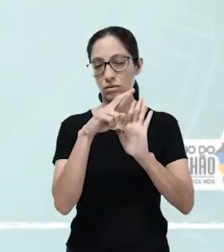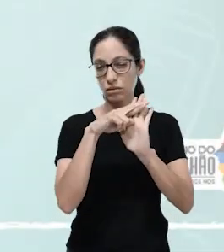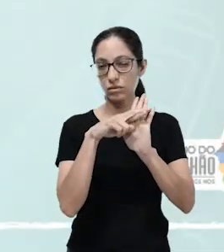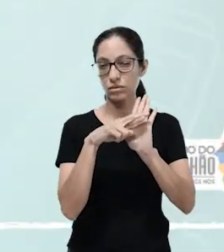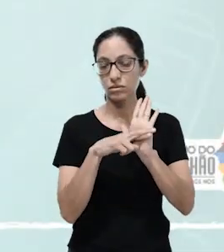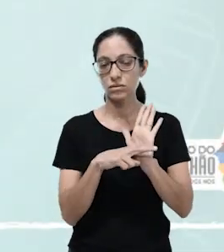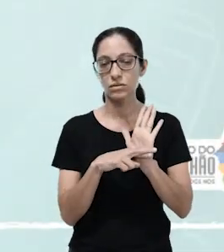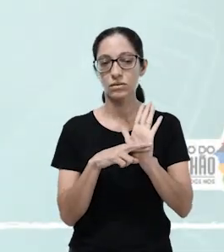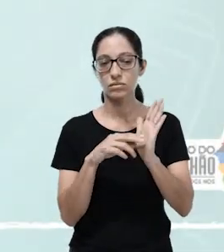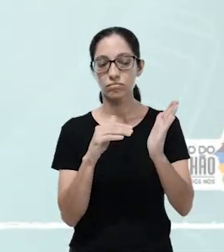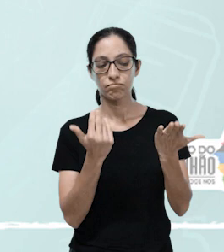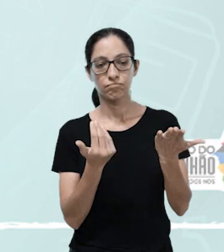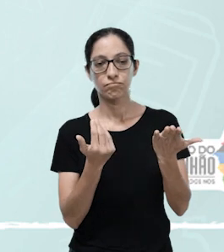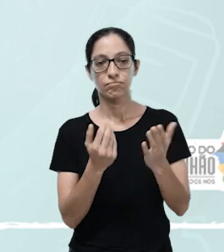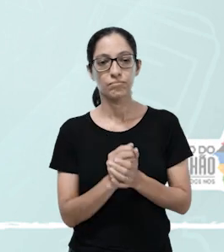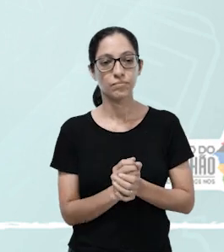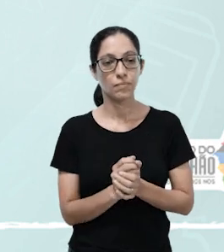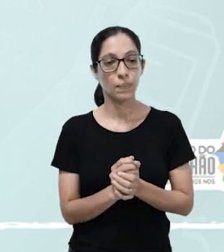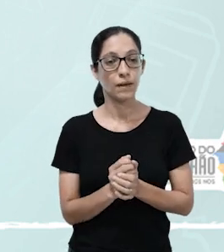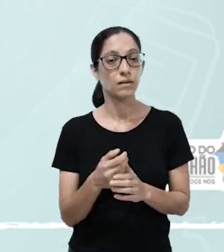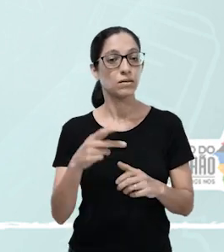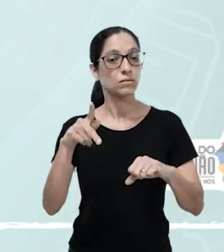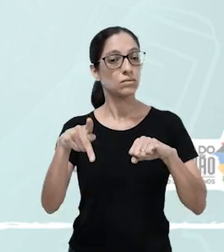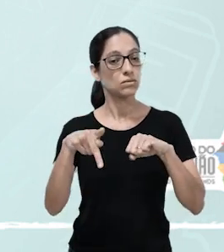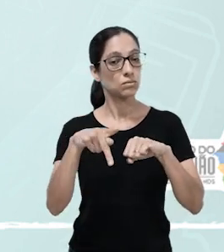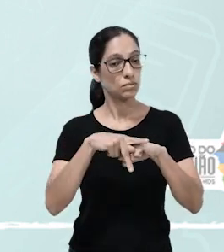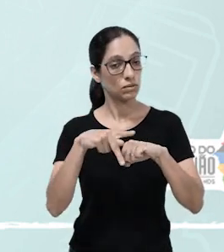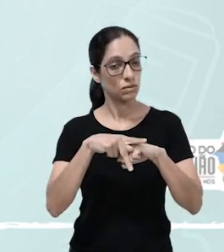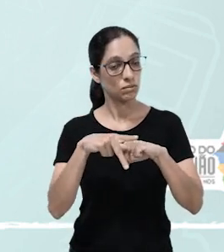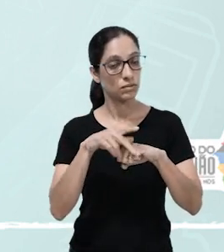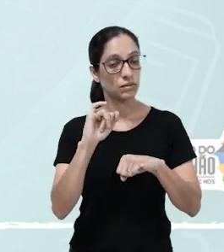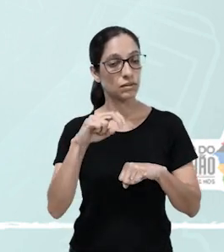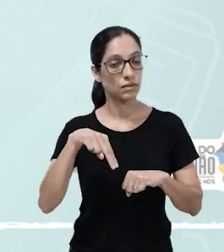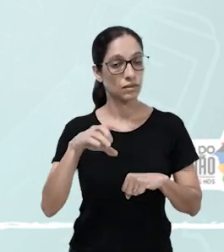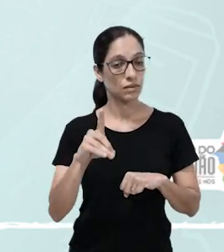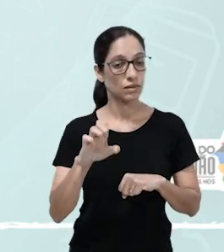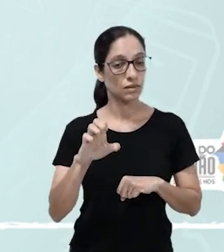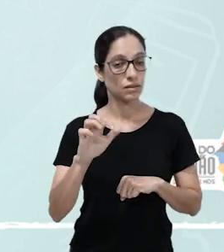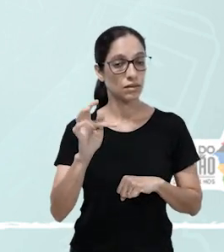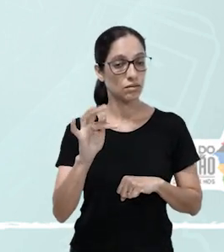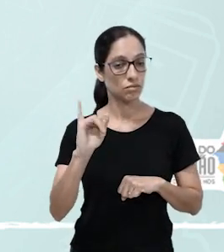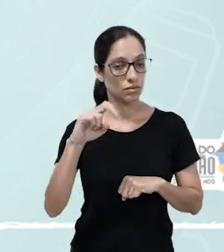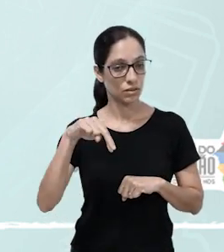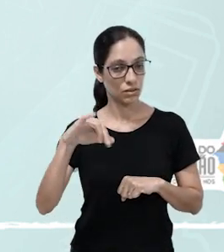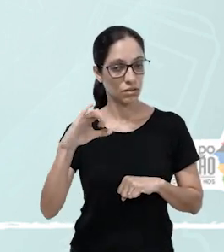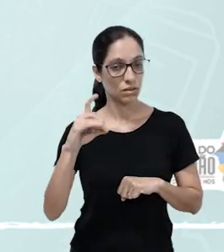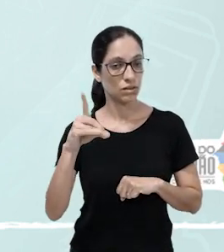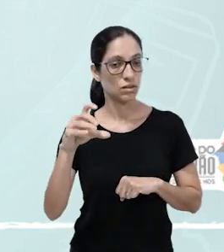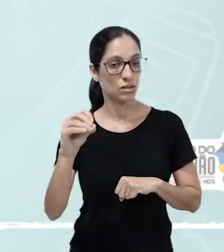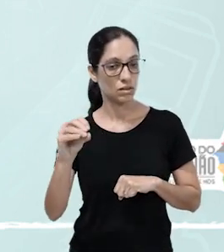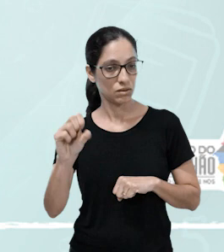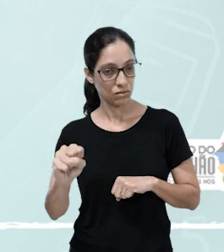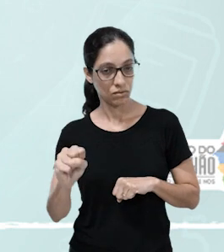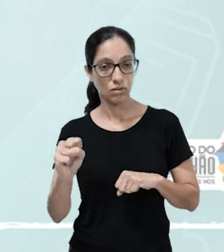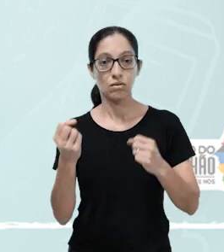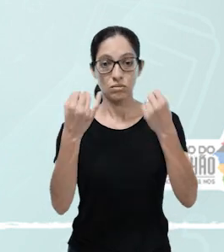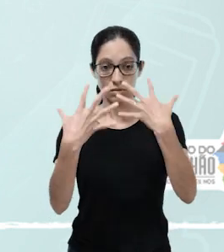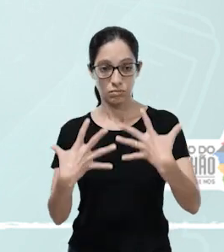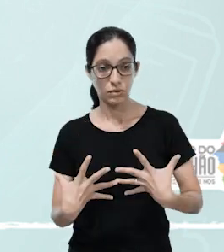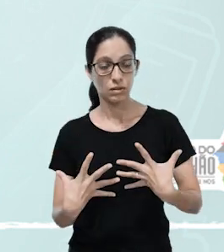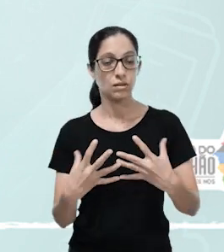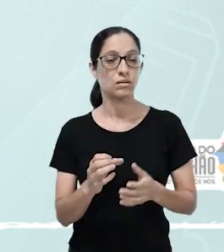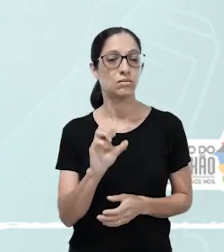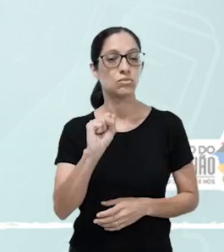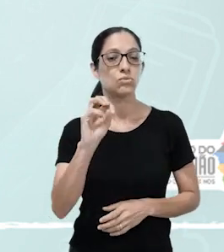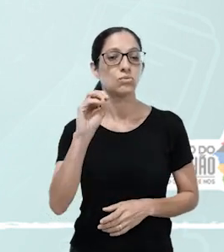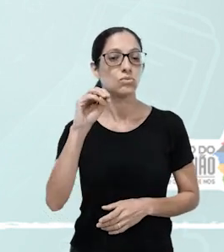de hoje. Indefinite pronouns, que são os pronomes indefinidos. Vamos falar deles, do some, any e no,